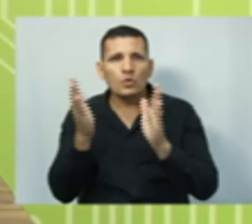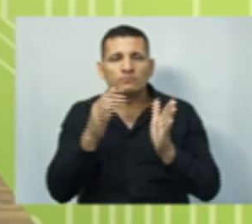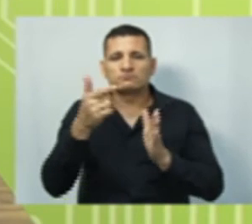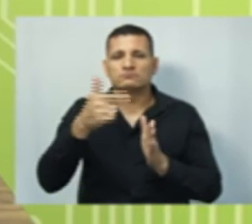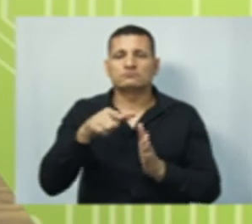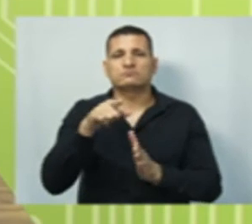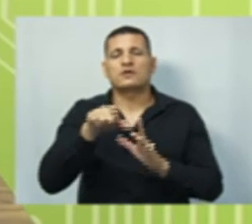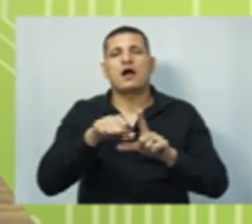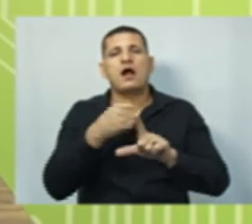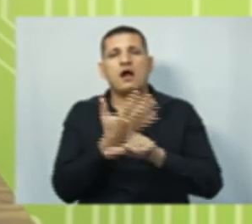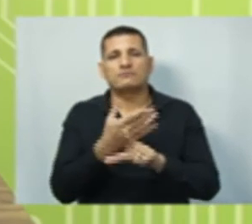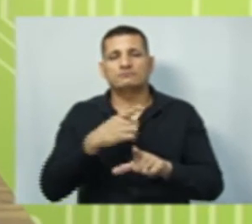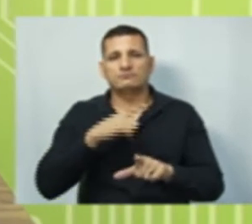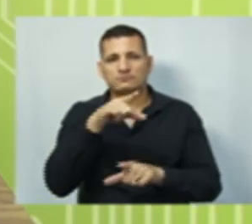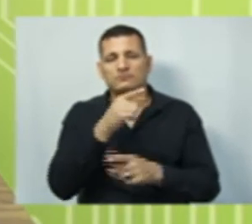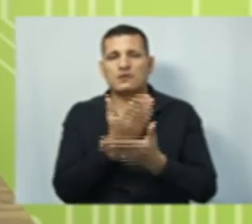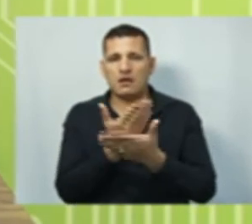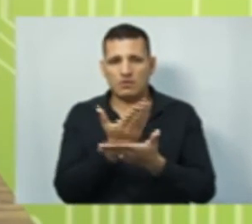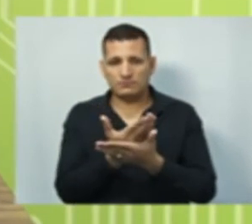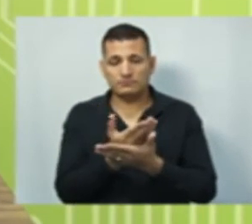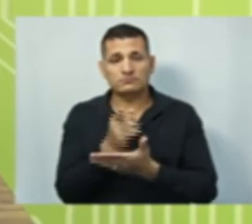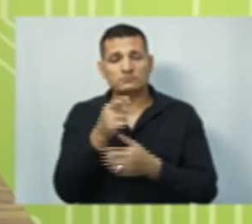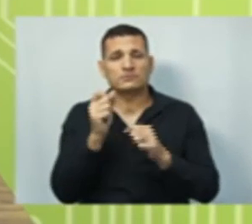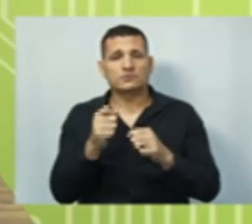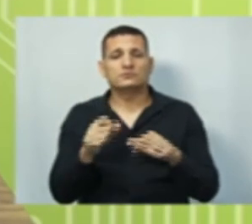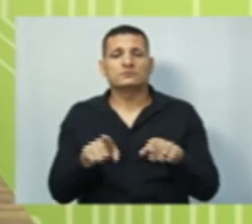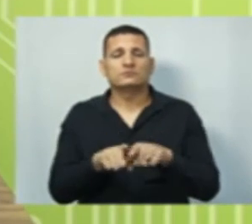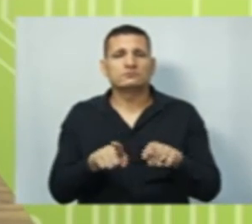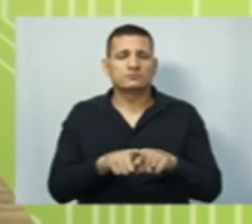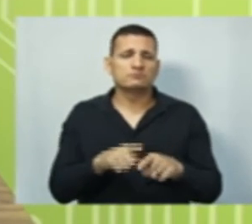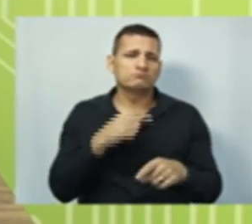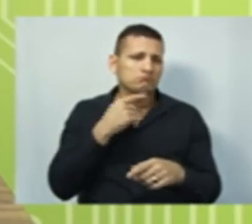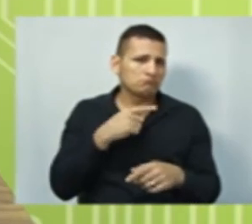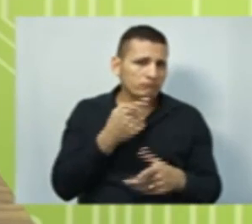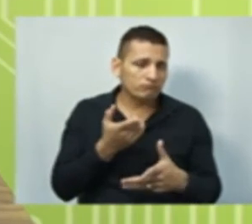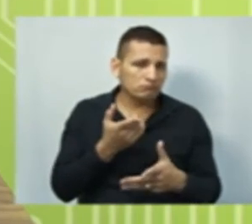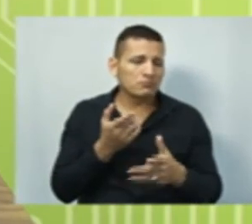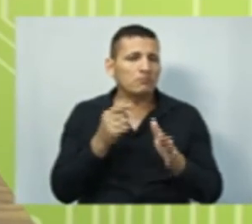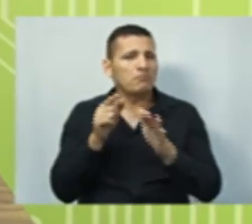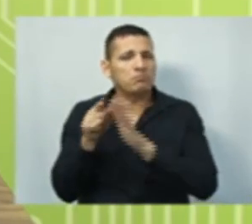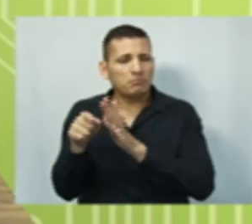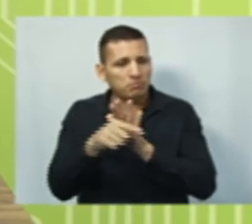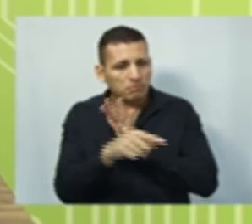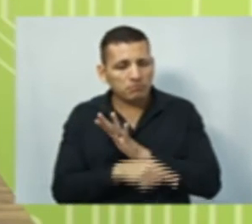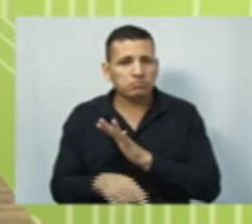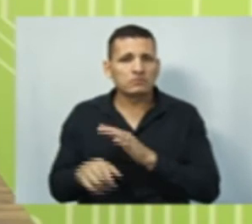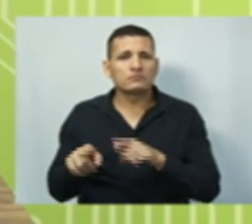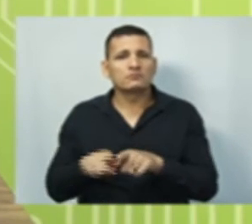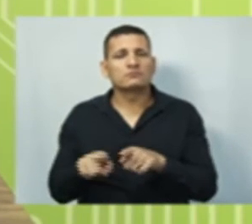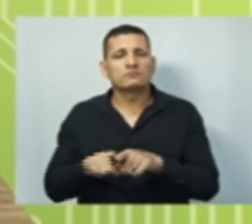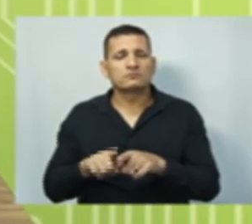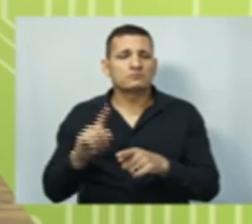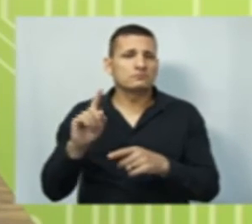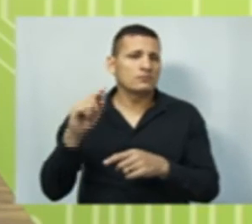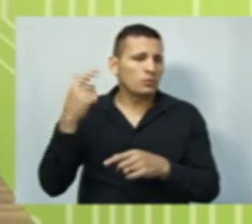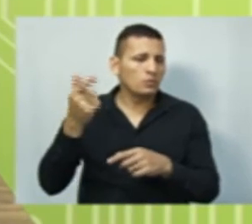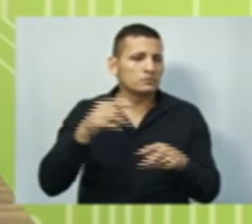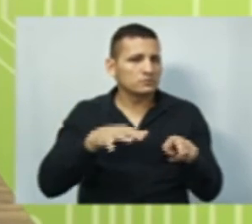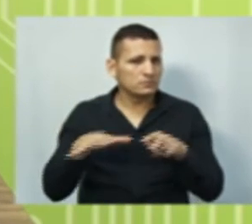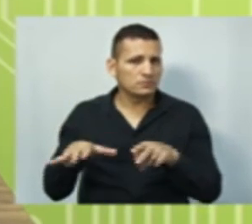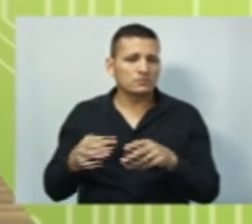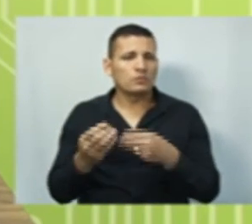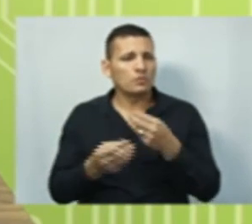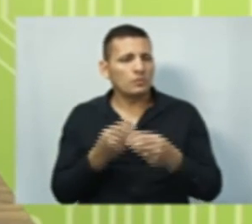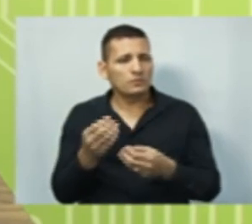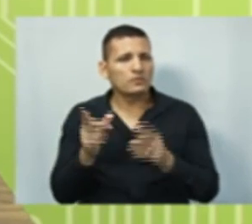YouTube. Você pode também utilizar a questão de dúvidas, perguntando para o pessoal aí na sala, conversando na semana que vem a respeito de como está